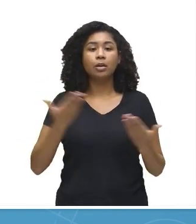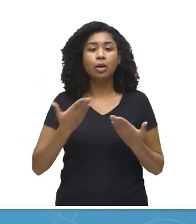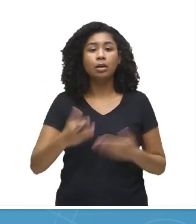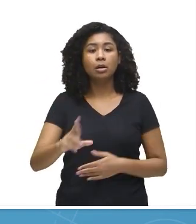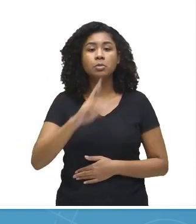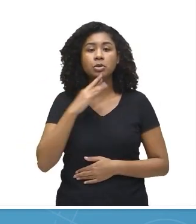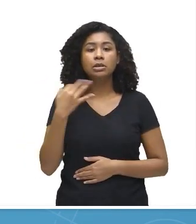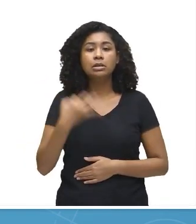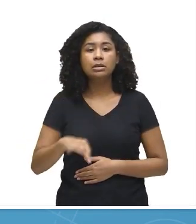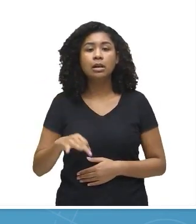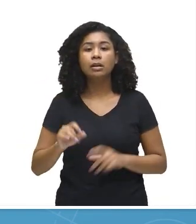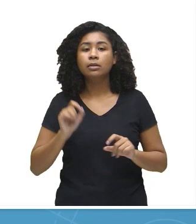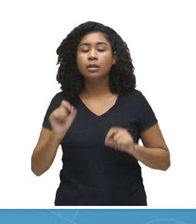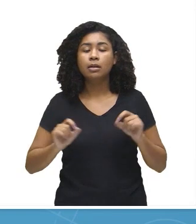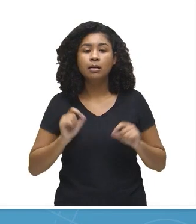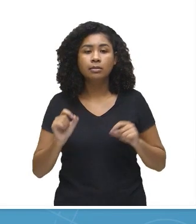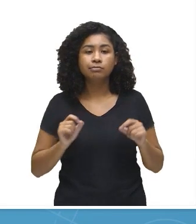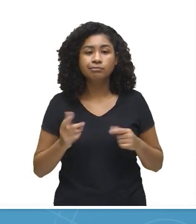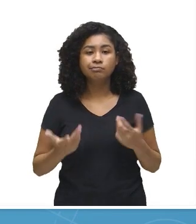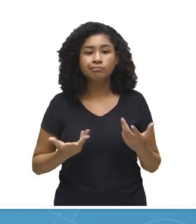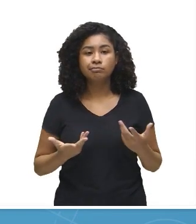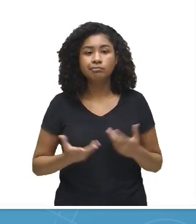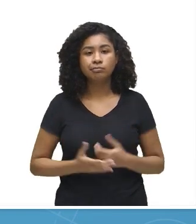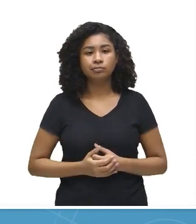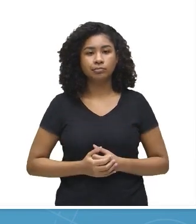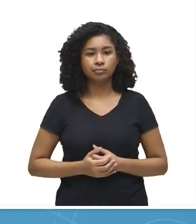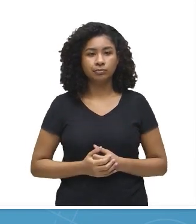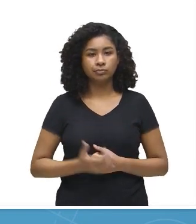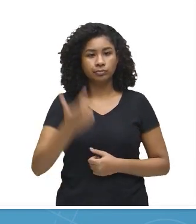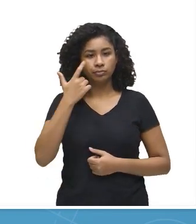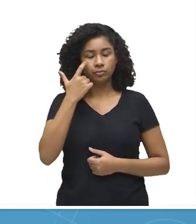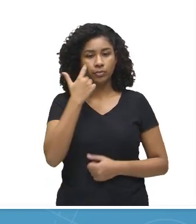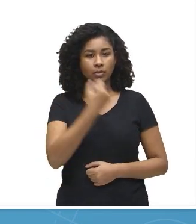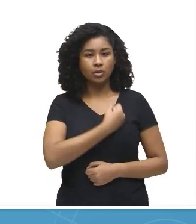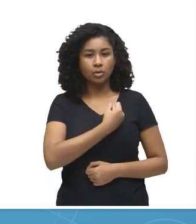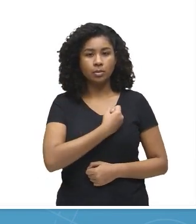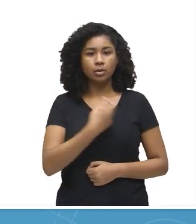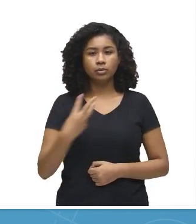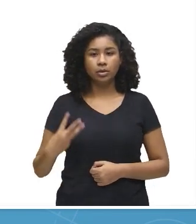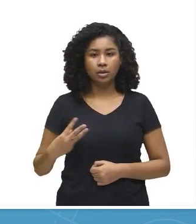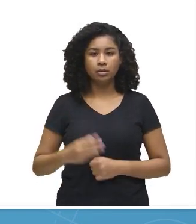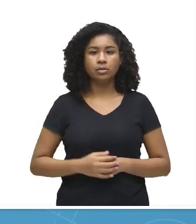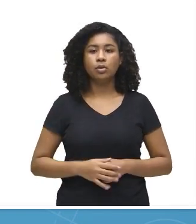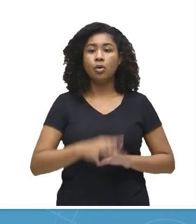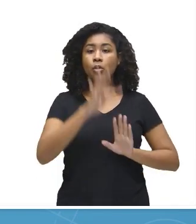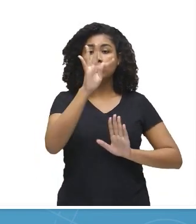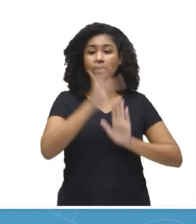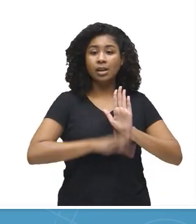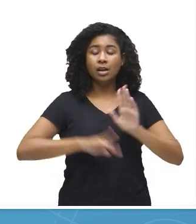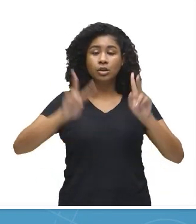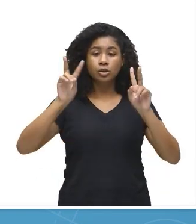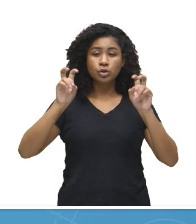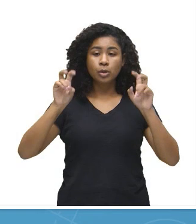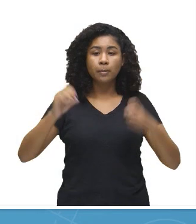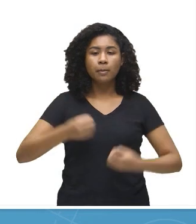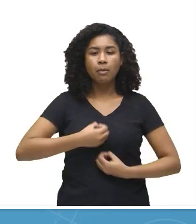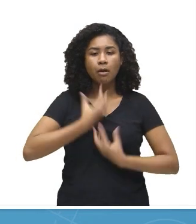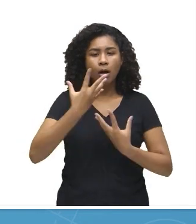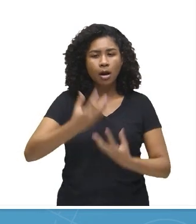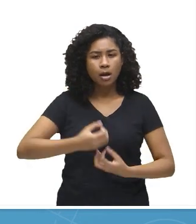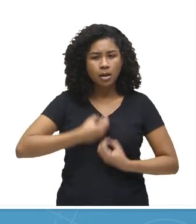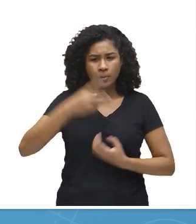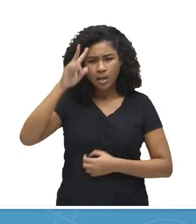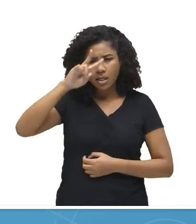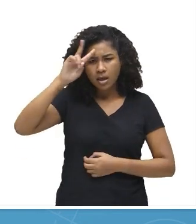a resposta certa? Vamos lá. A questão 3, ó, o texto lido é um poema. Lembra lá das características do